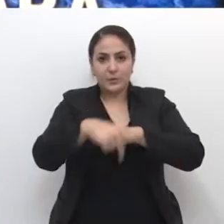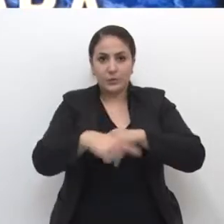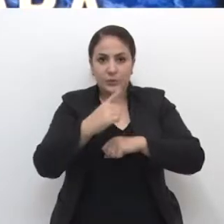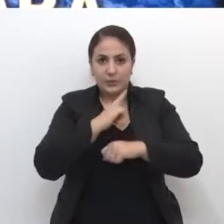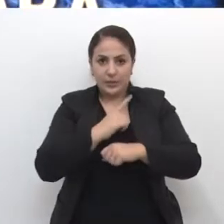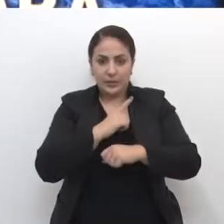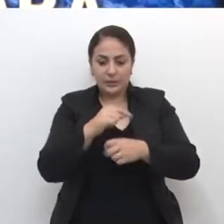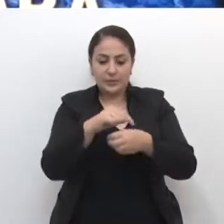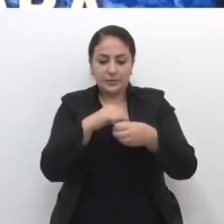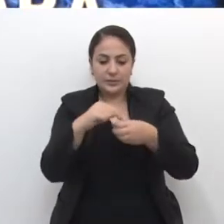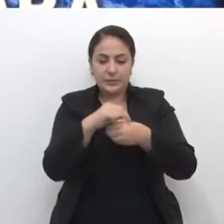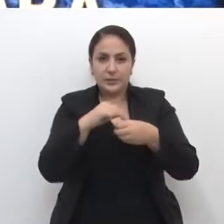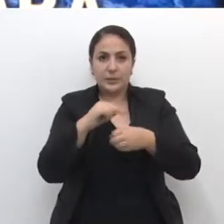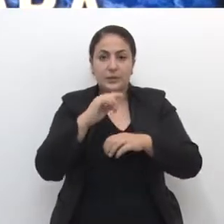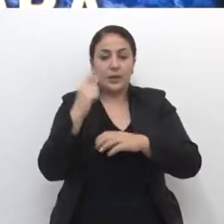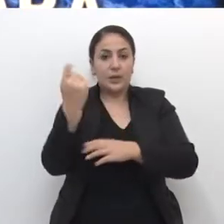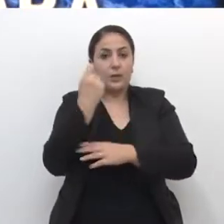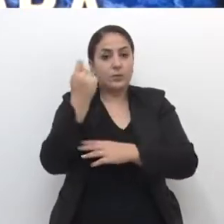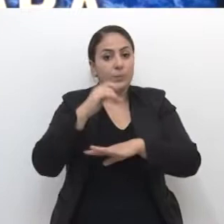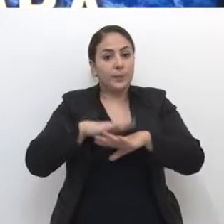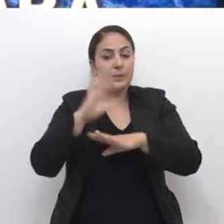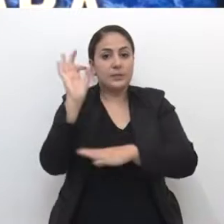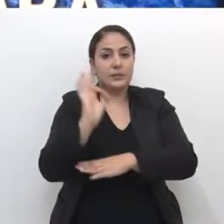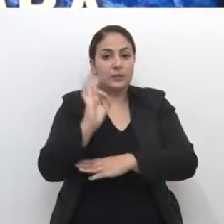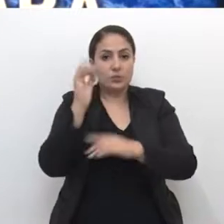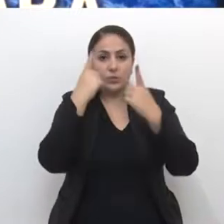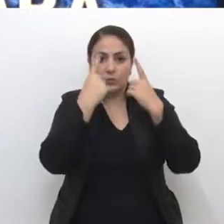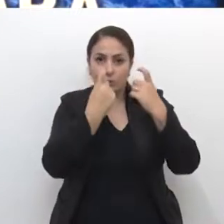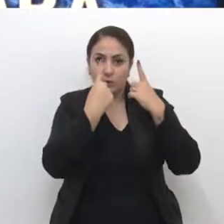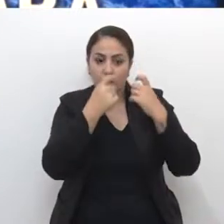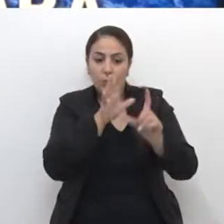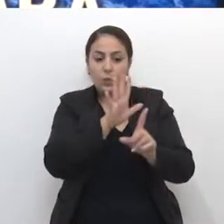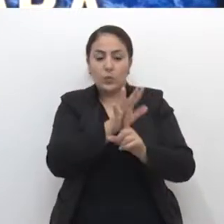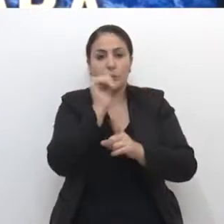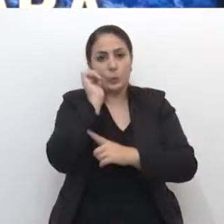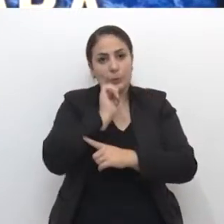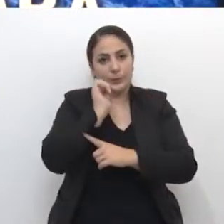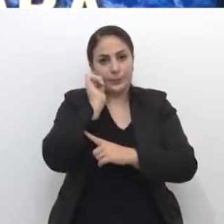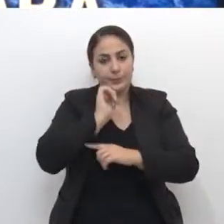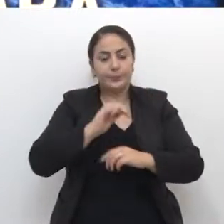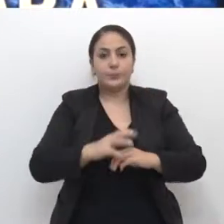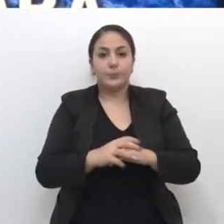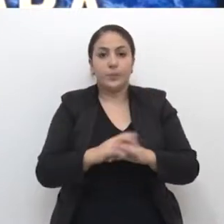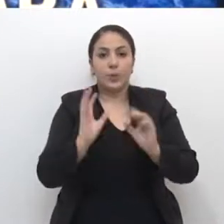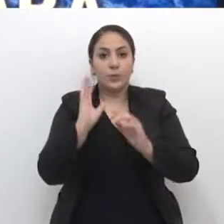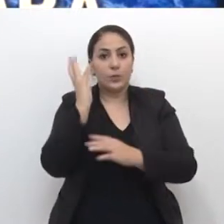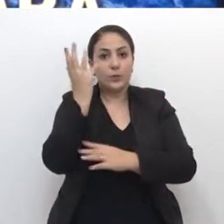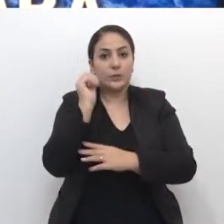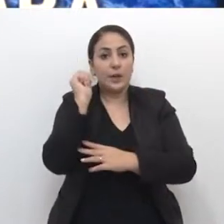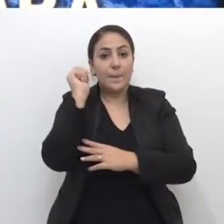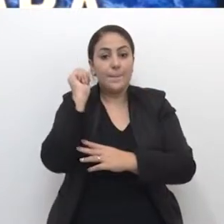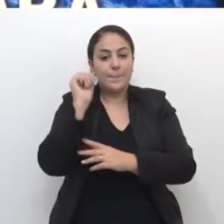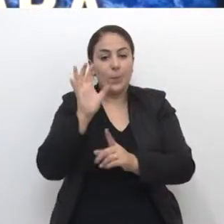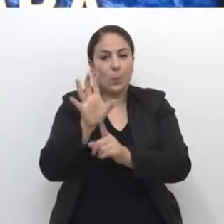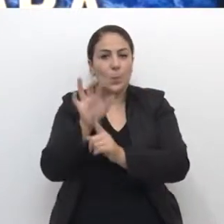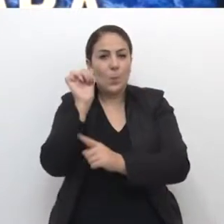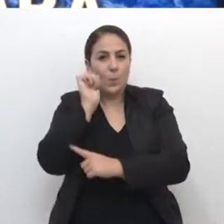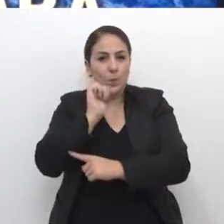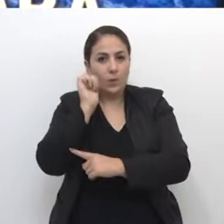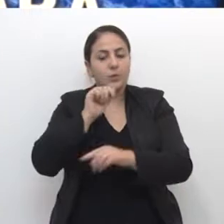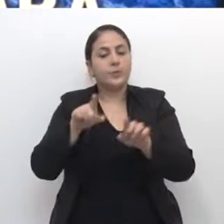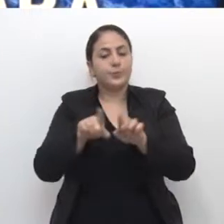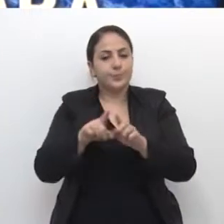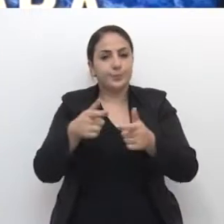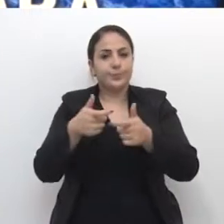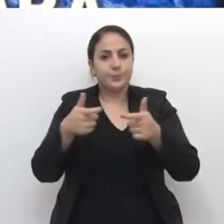Passo Fundo está entre as cidades gaúchas com os maiores índices de violência contra a mulher. Os casos de feminicídio também